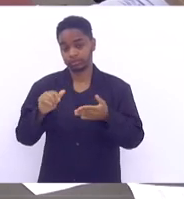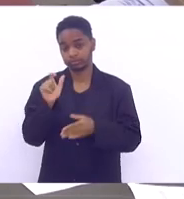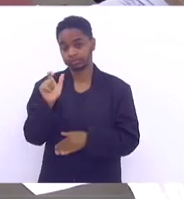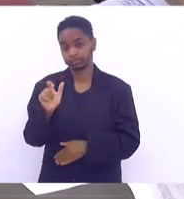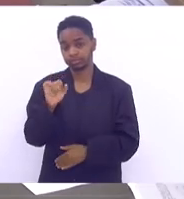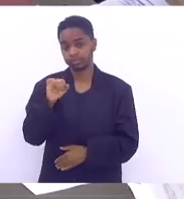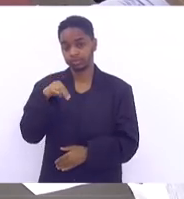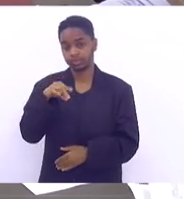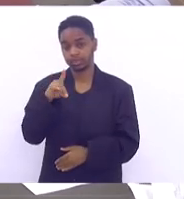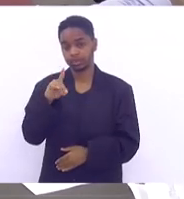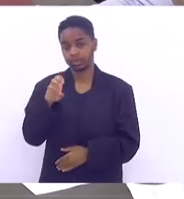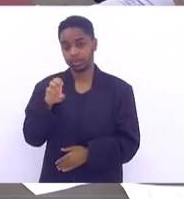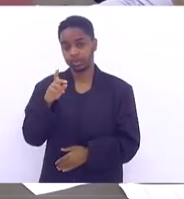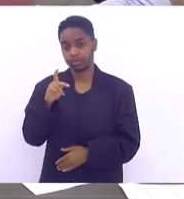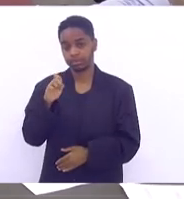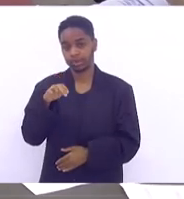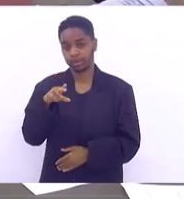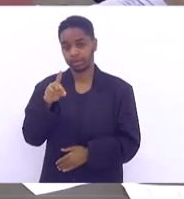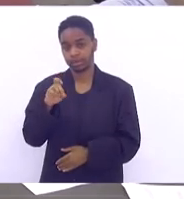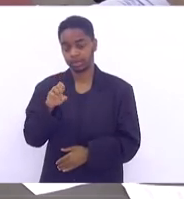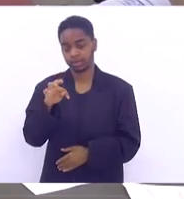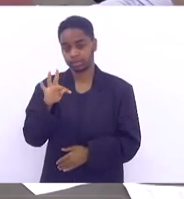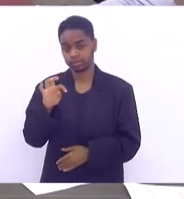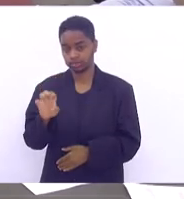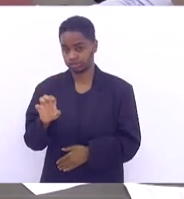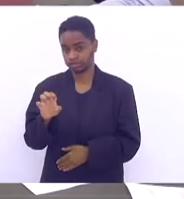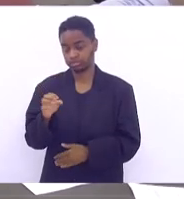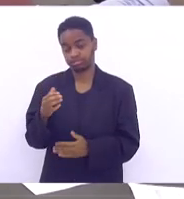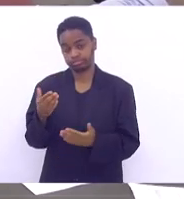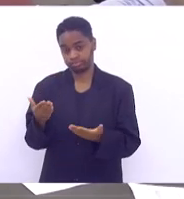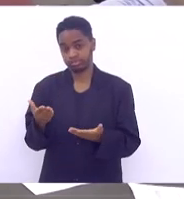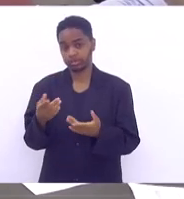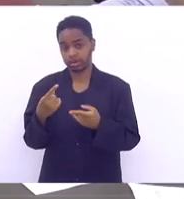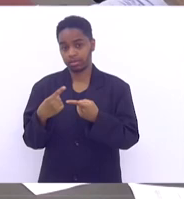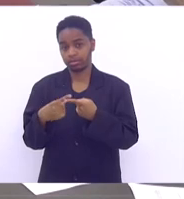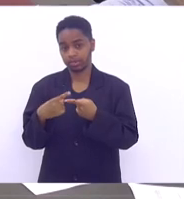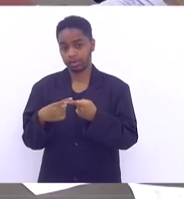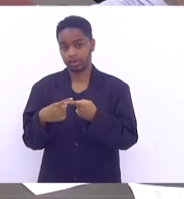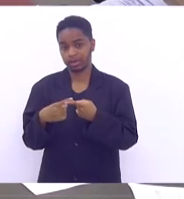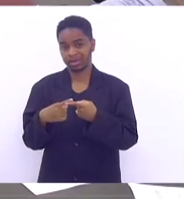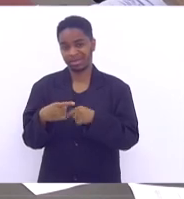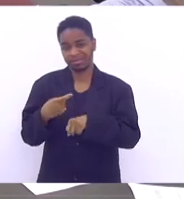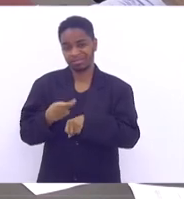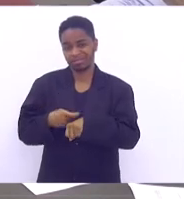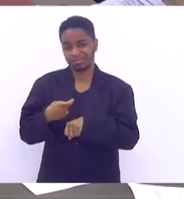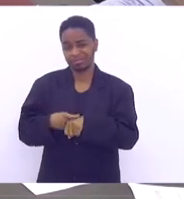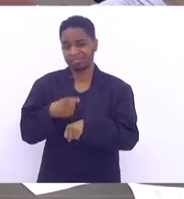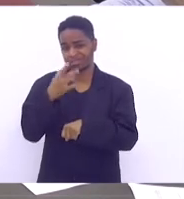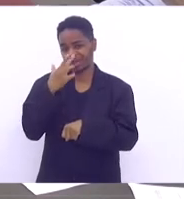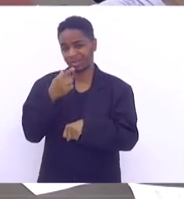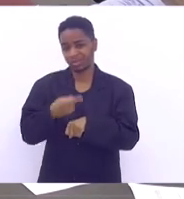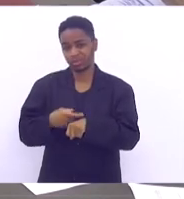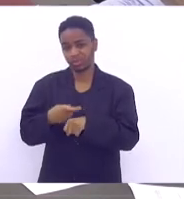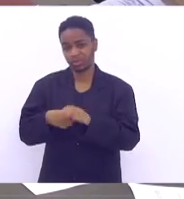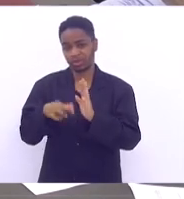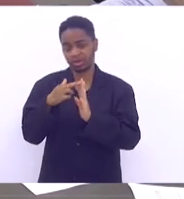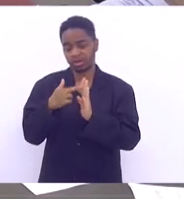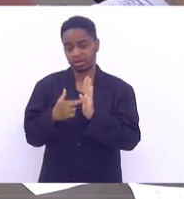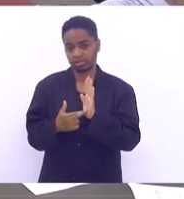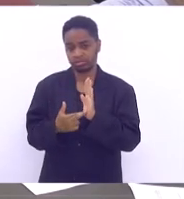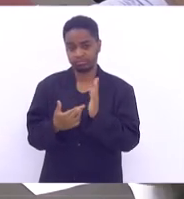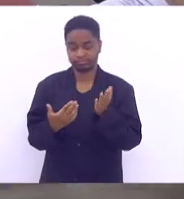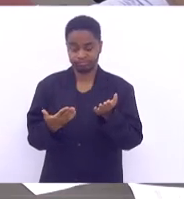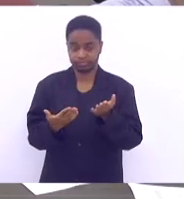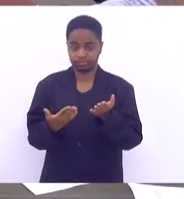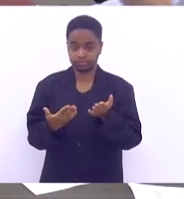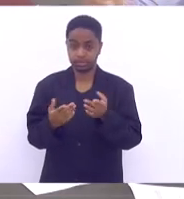de solicitação. Então, para atenuar a rigidez da, do regramento.